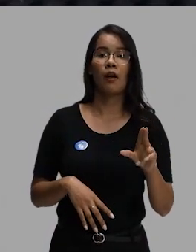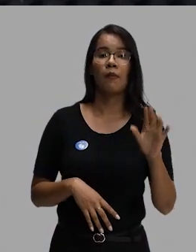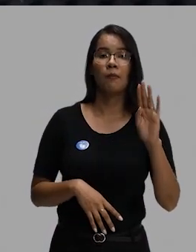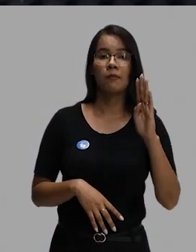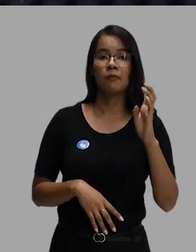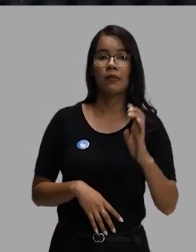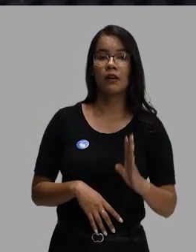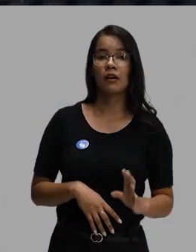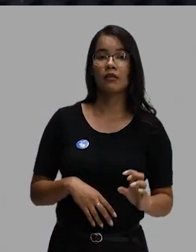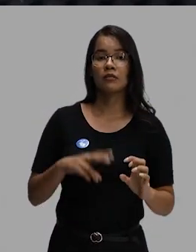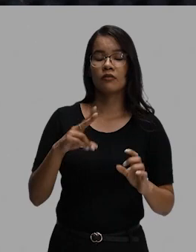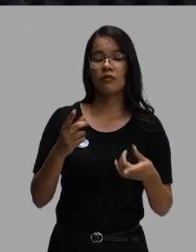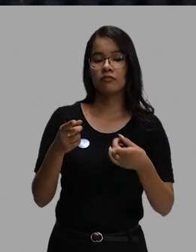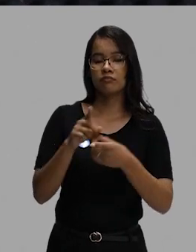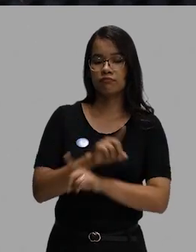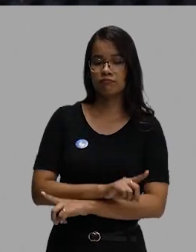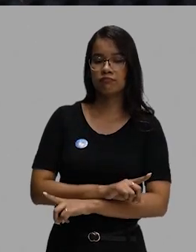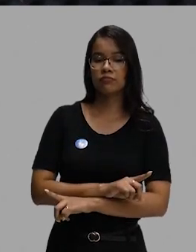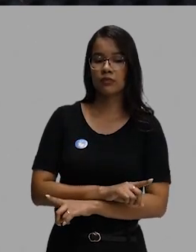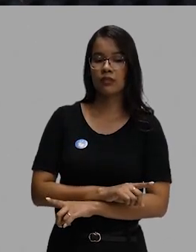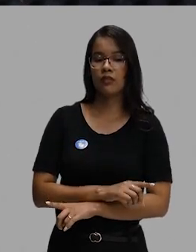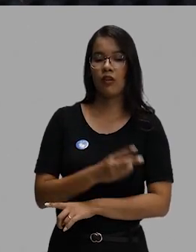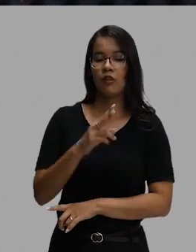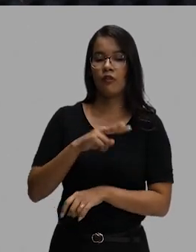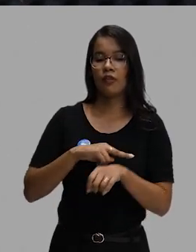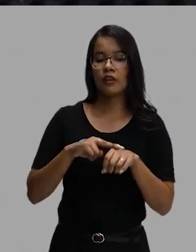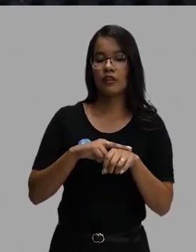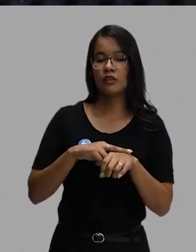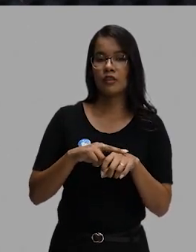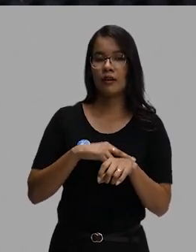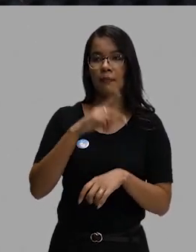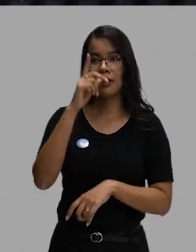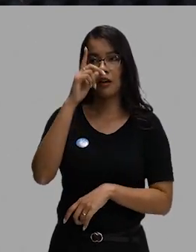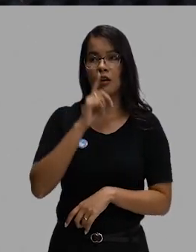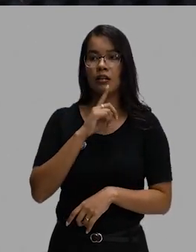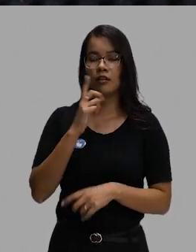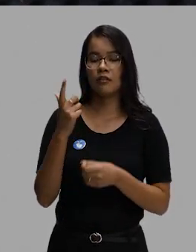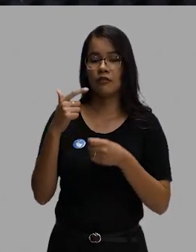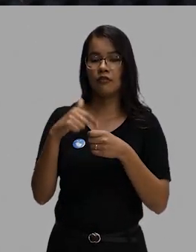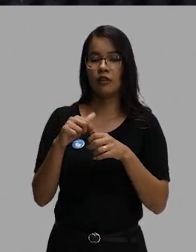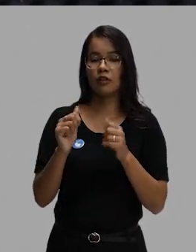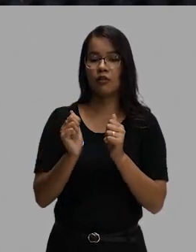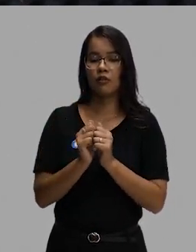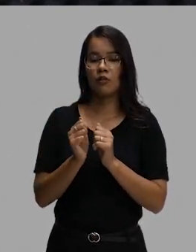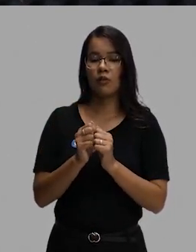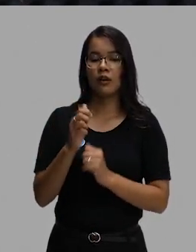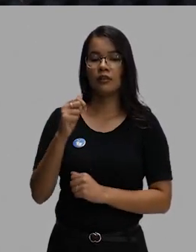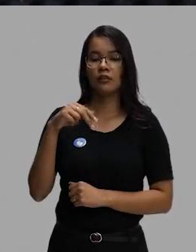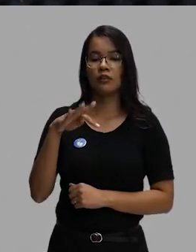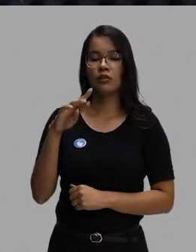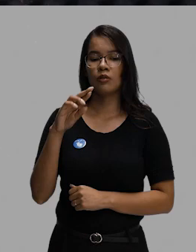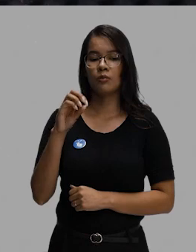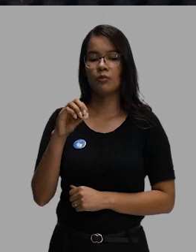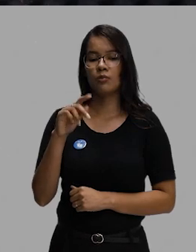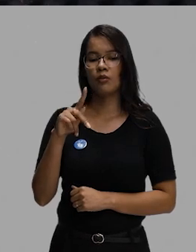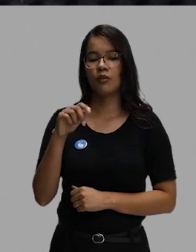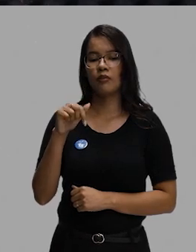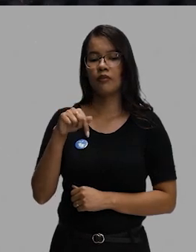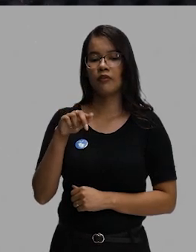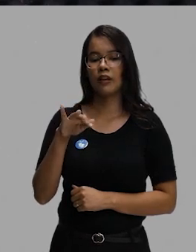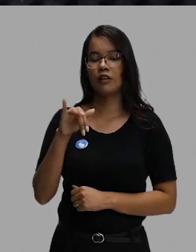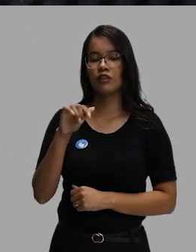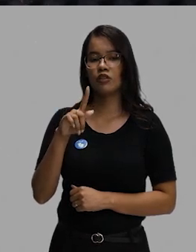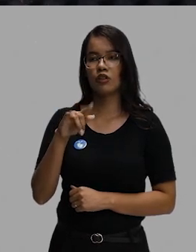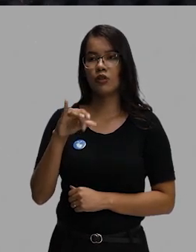verde amarelo, aí volta com o antropofágico para resgatar aquelas características defendidas no movimento